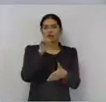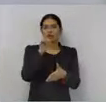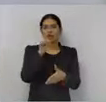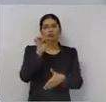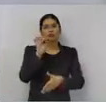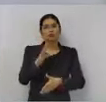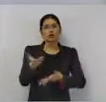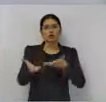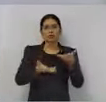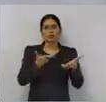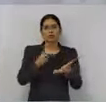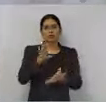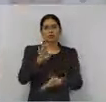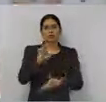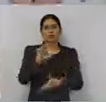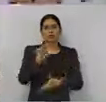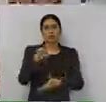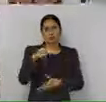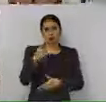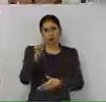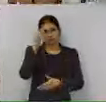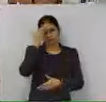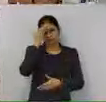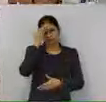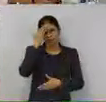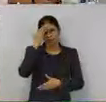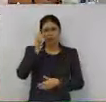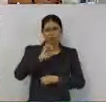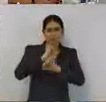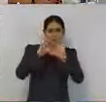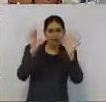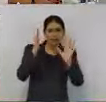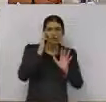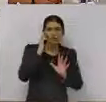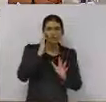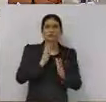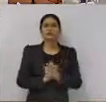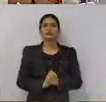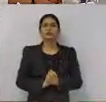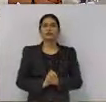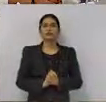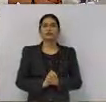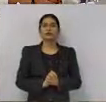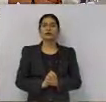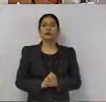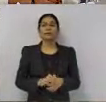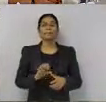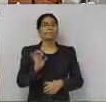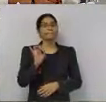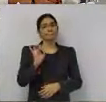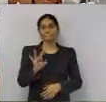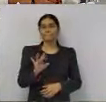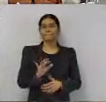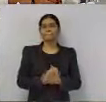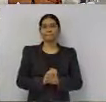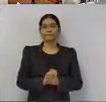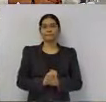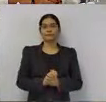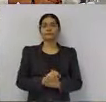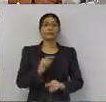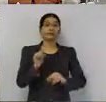água de tratamento do Bolonha. Ok? Deu para entender? Então, é só isso.